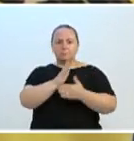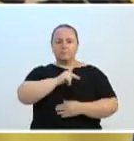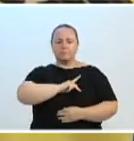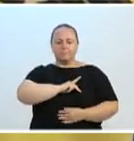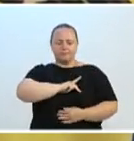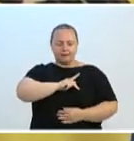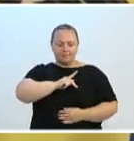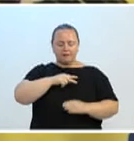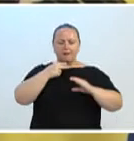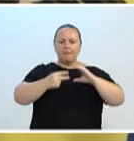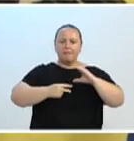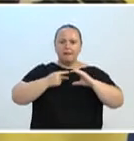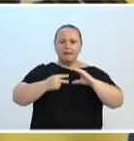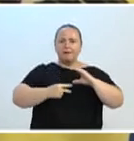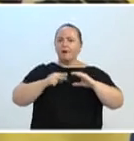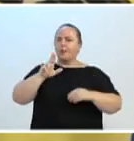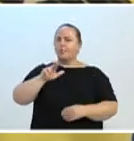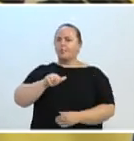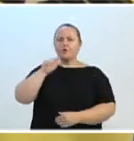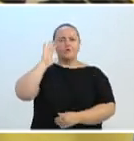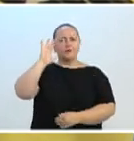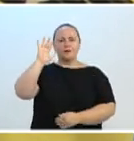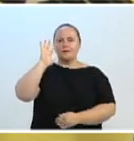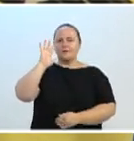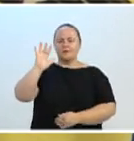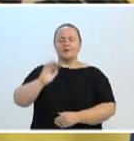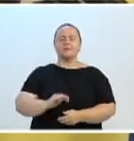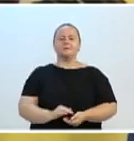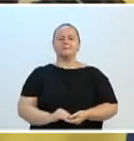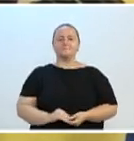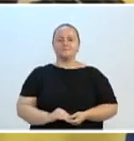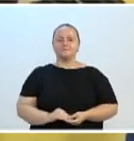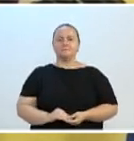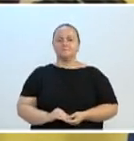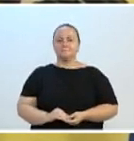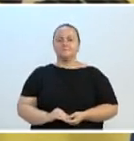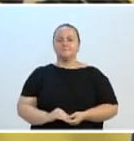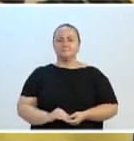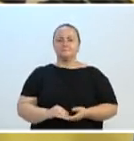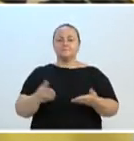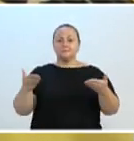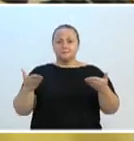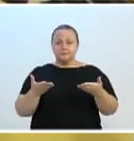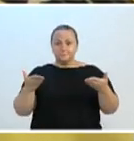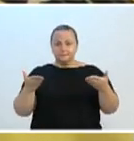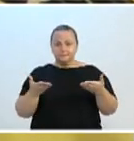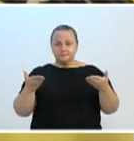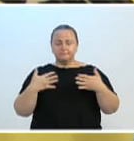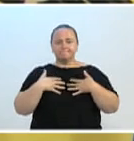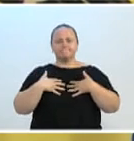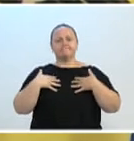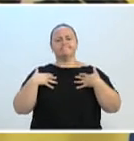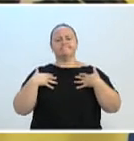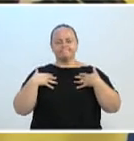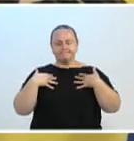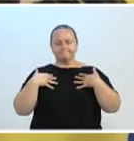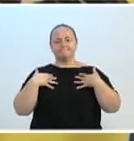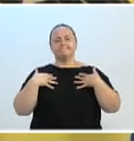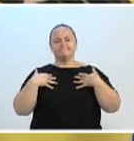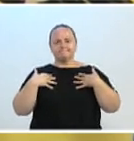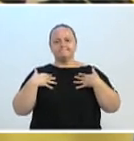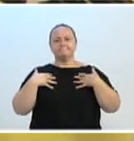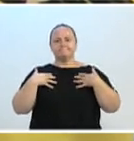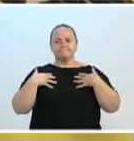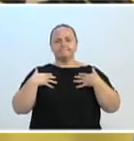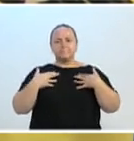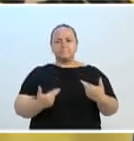de Vereadores de Blumenau. Hoje estou aqui com muito orgulho, recebendo essa